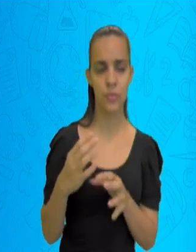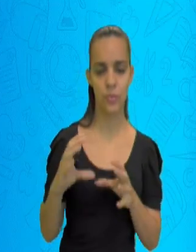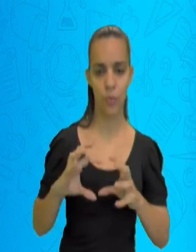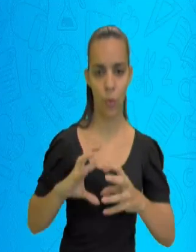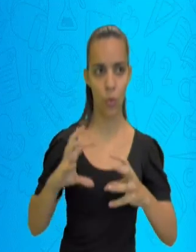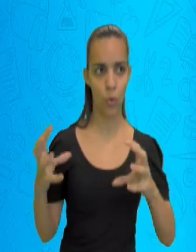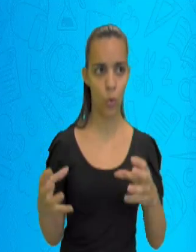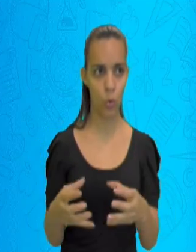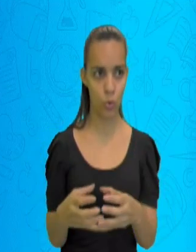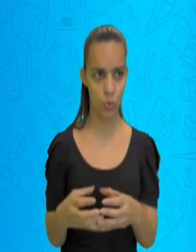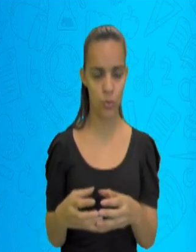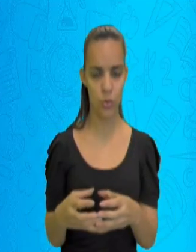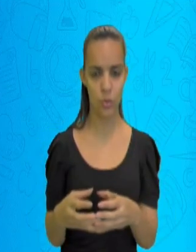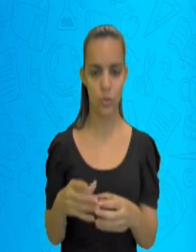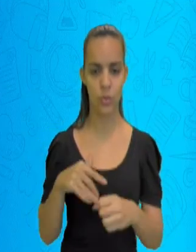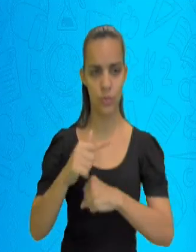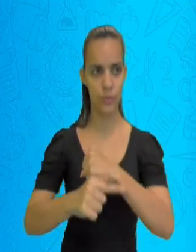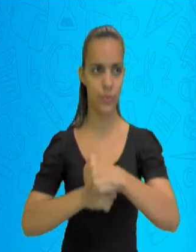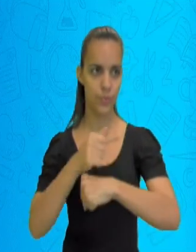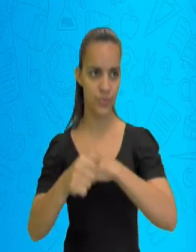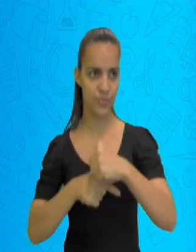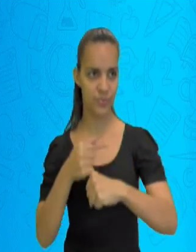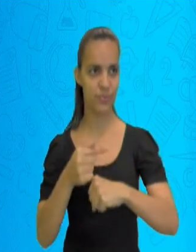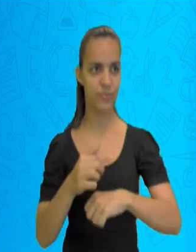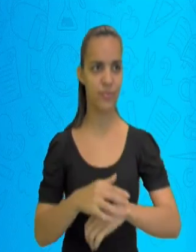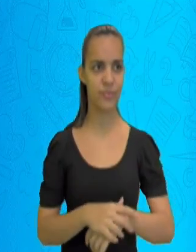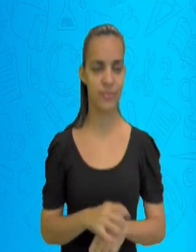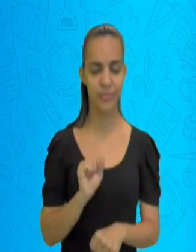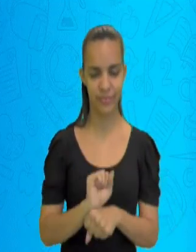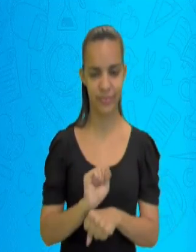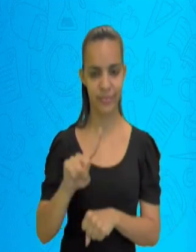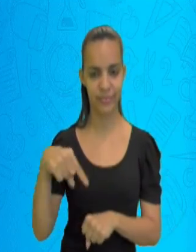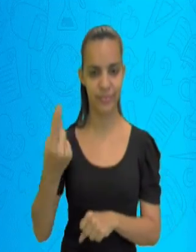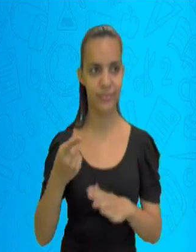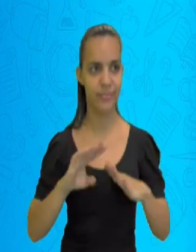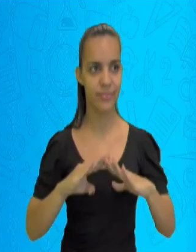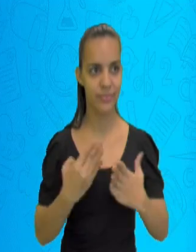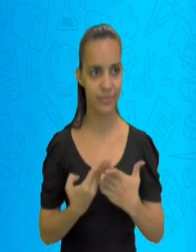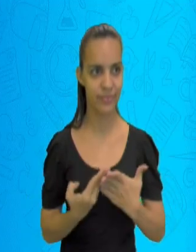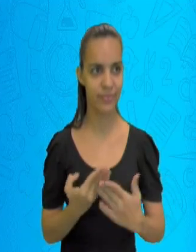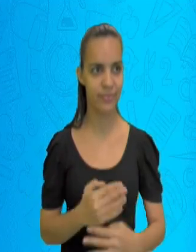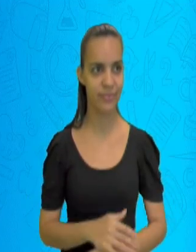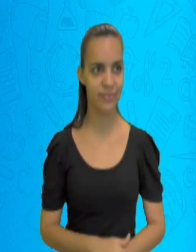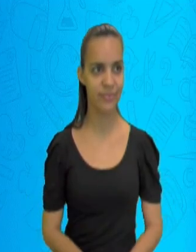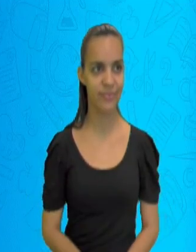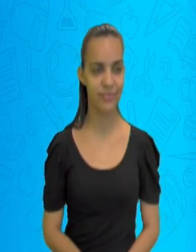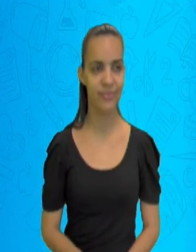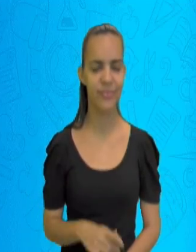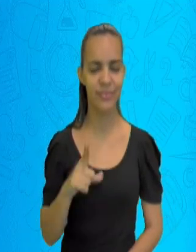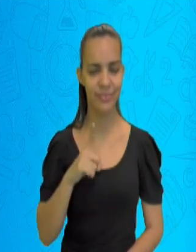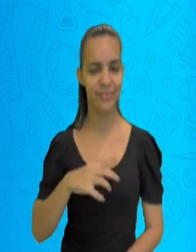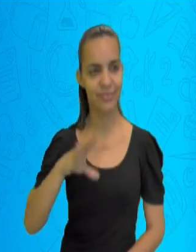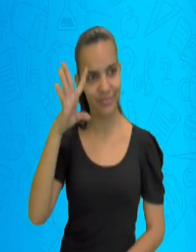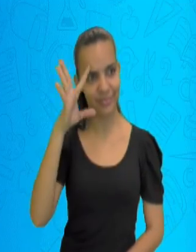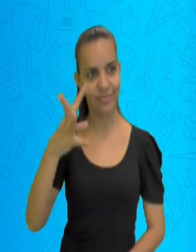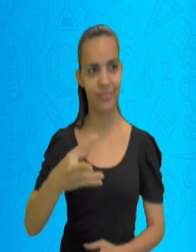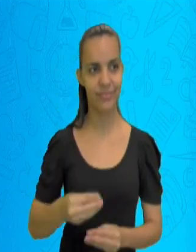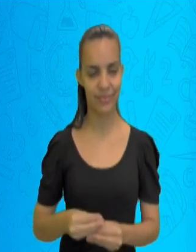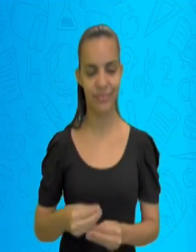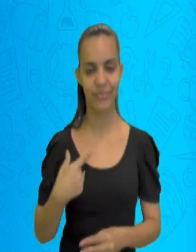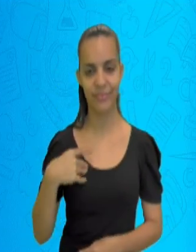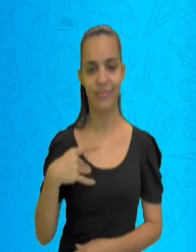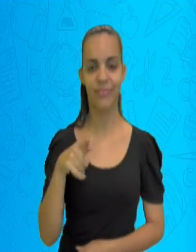de átomos. Espero você na próxima aula e tenho certeza que você